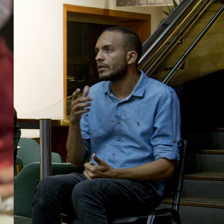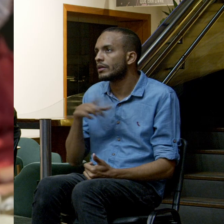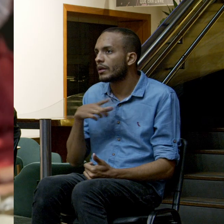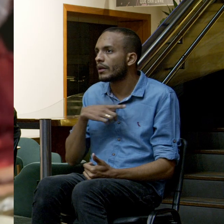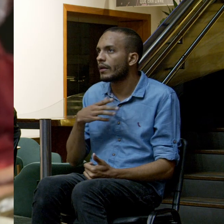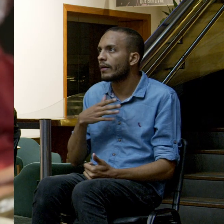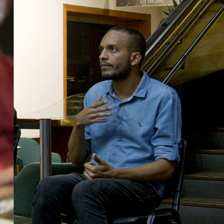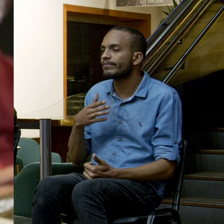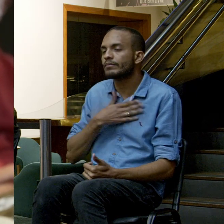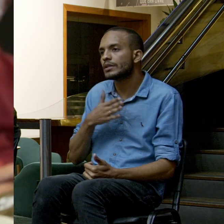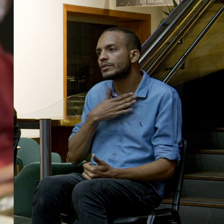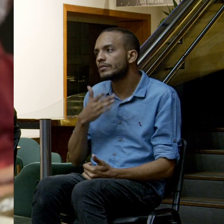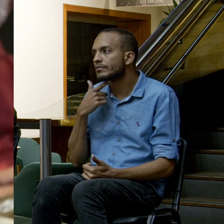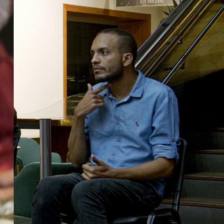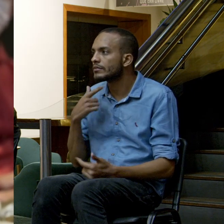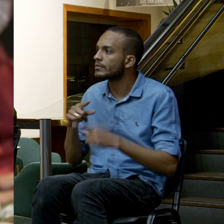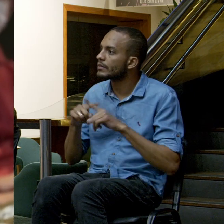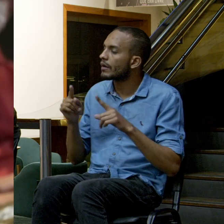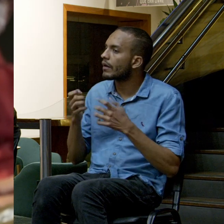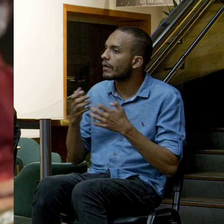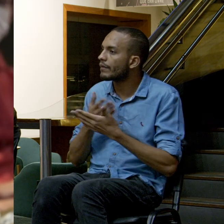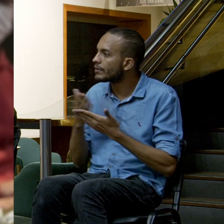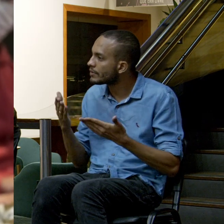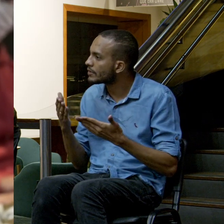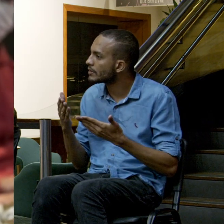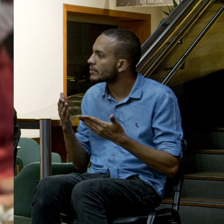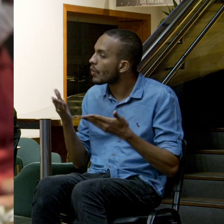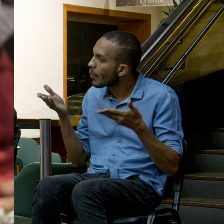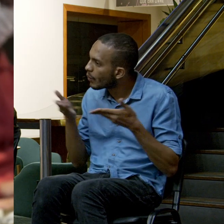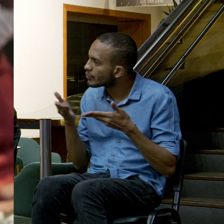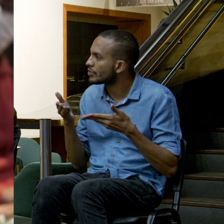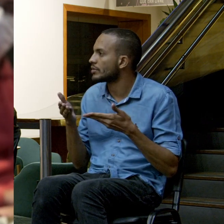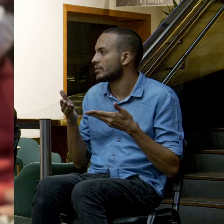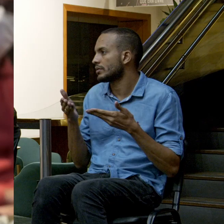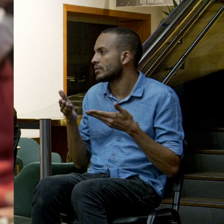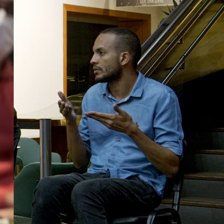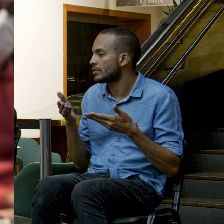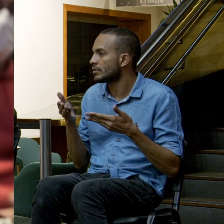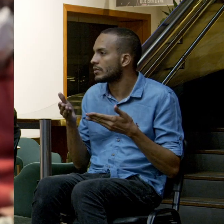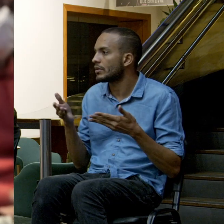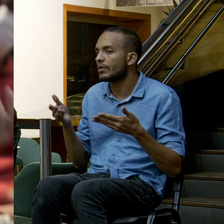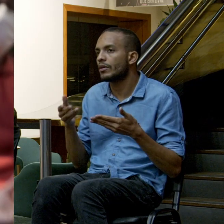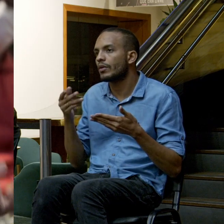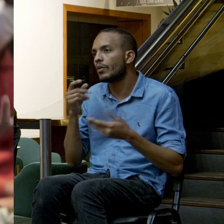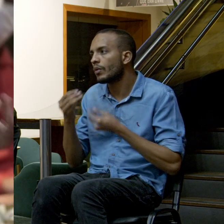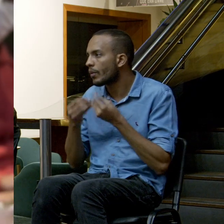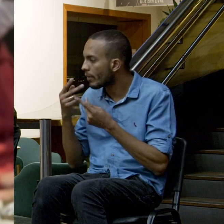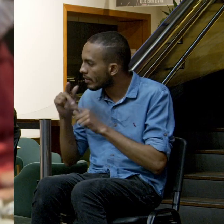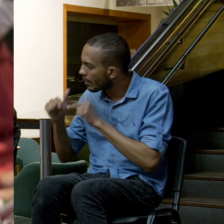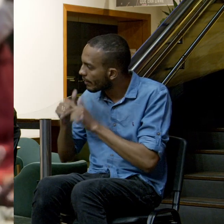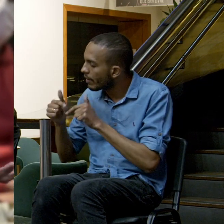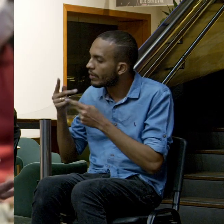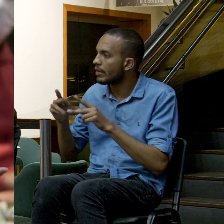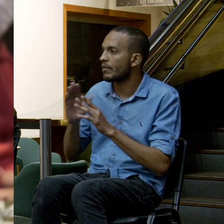próprias intuições, mas eu queria ouvir para vocês, estando hoje, sendo hoje, encontrando esse trabalho